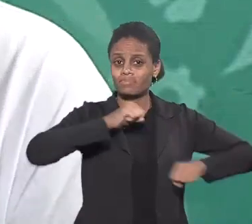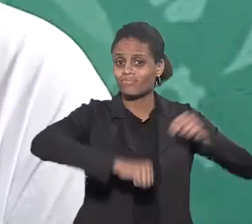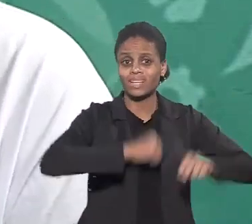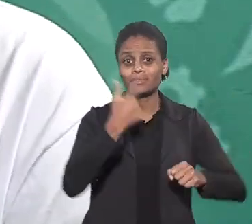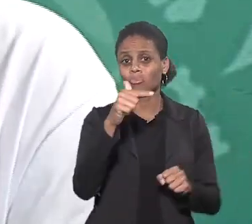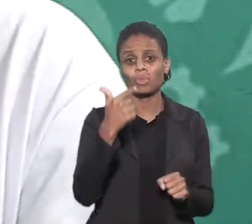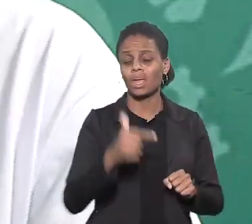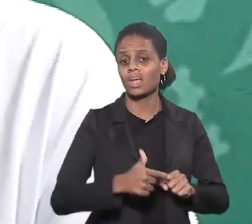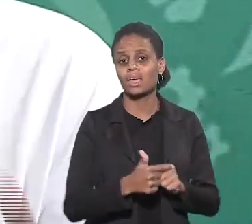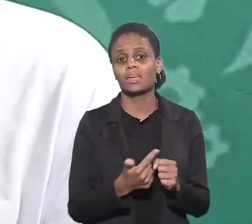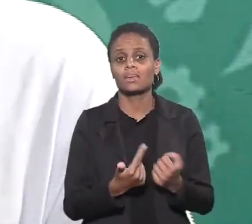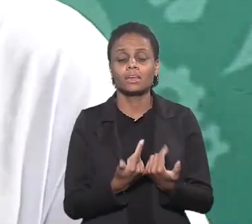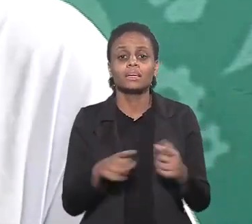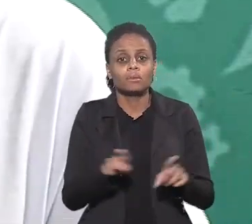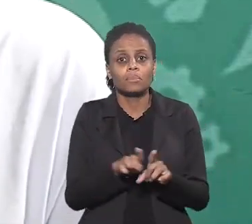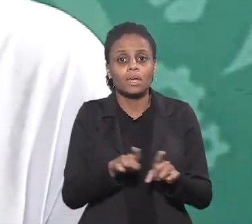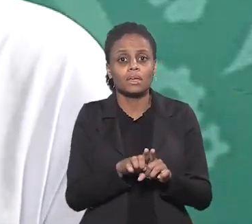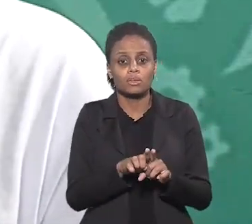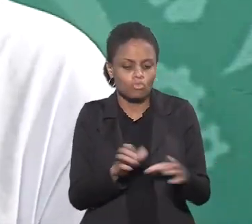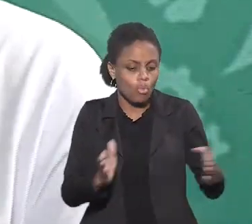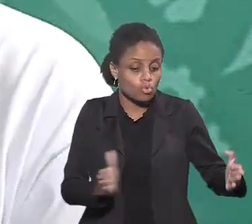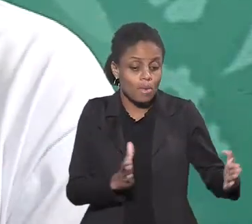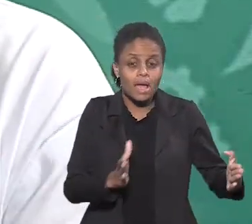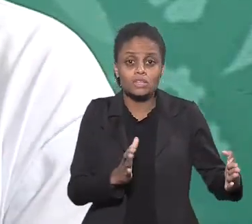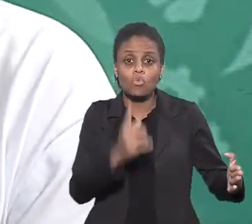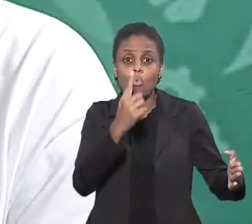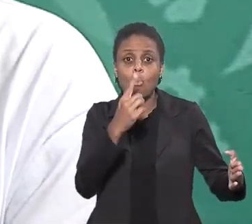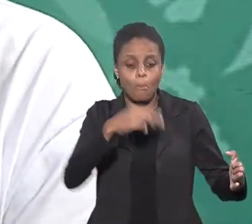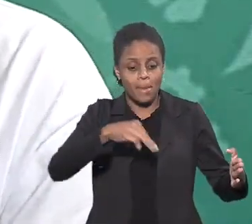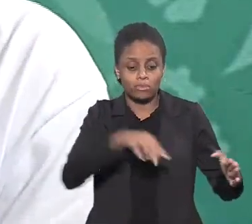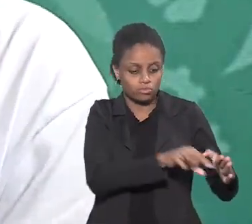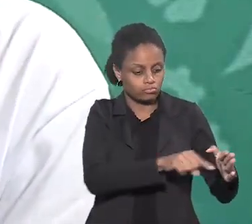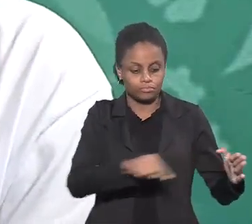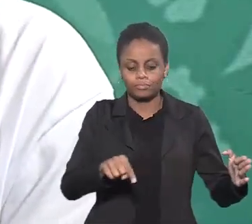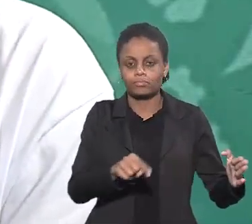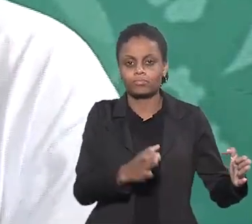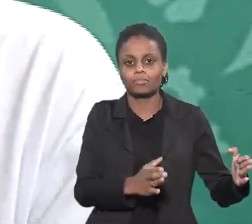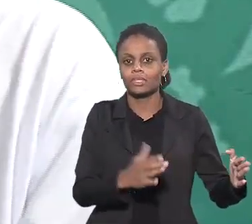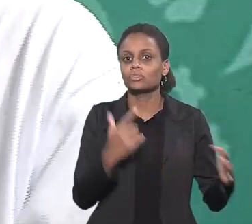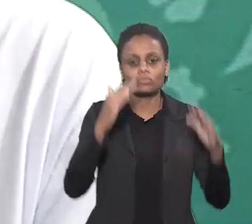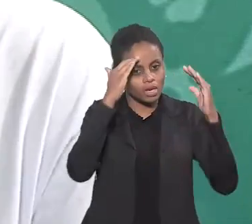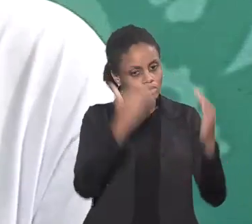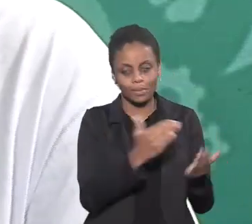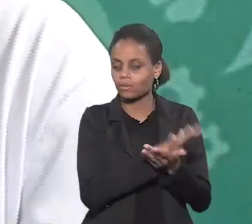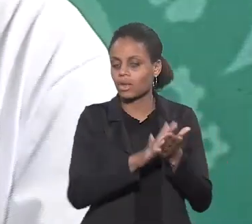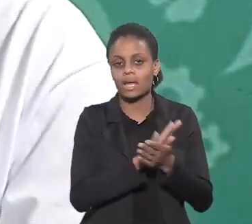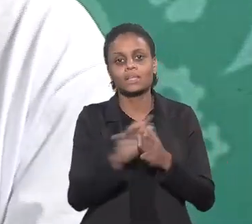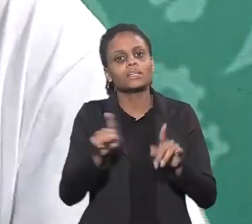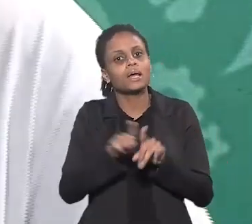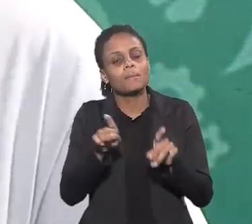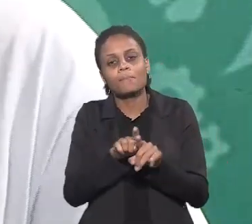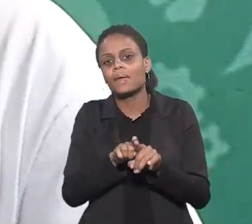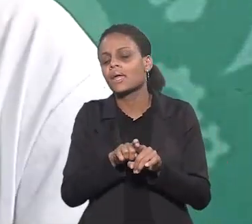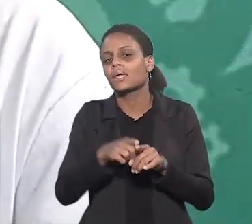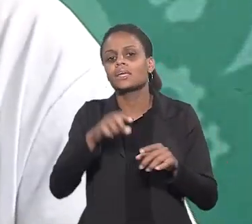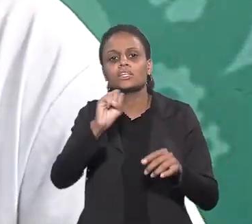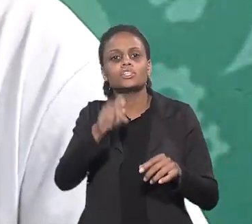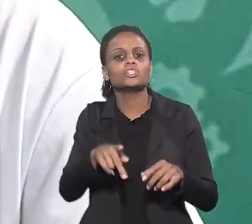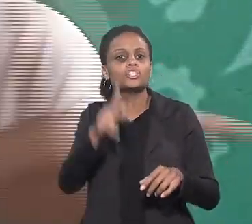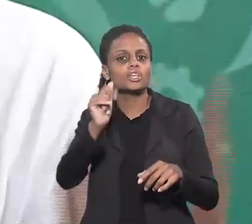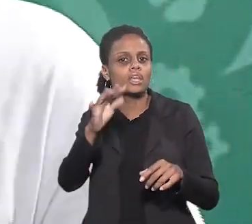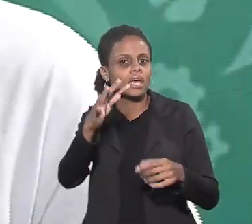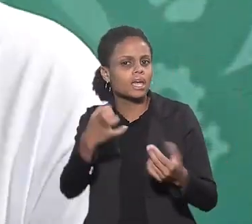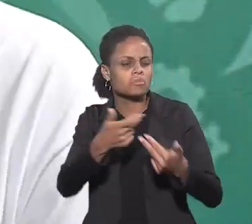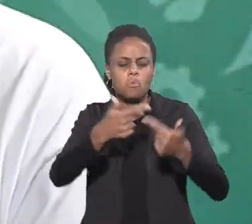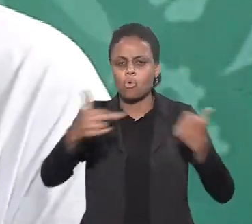de bicicleta, não respeitam o espaço mínimo de 1,5 metro. O mesmo vale para patinetes e skates